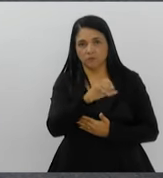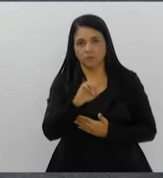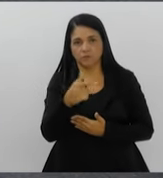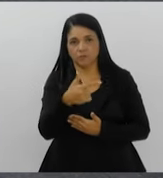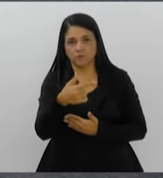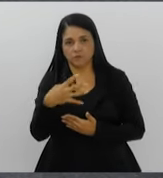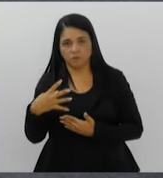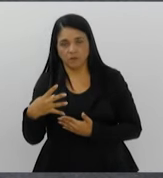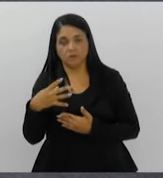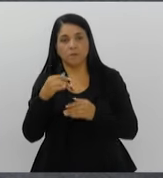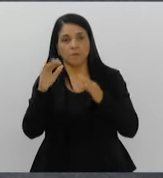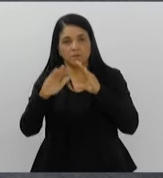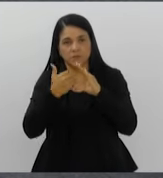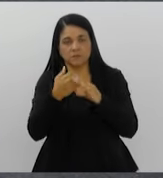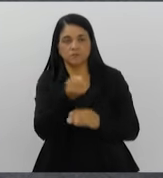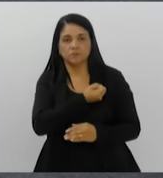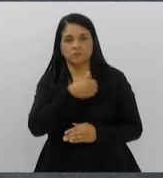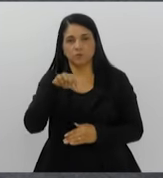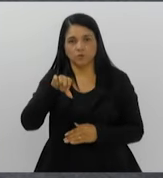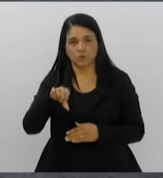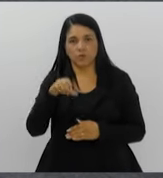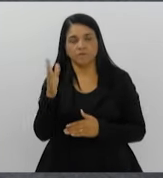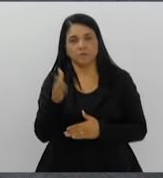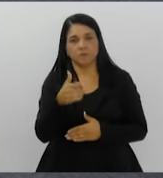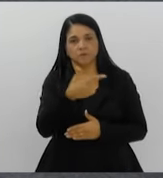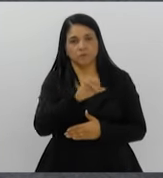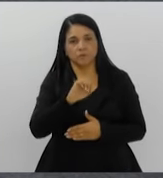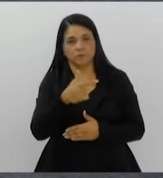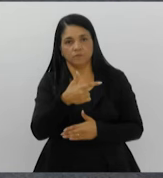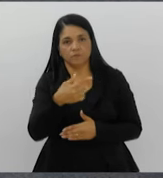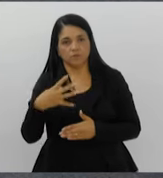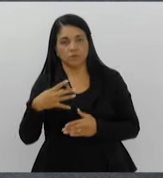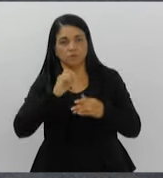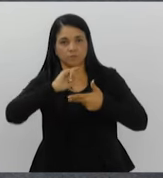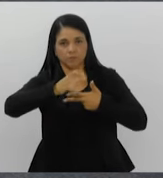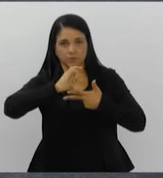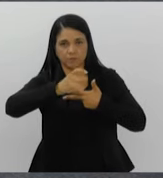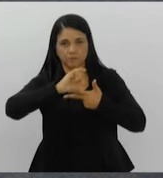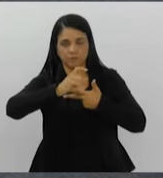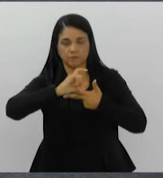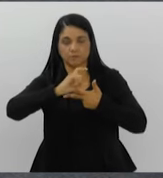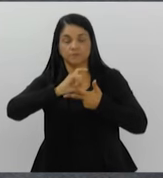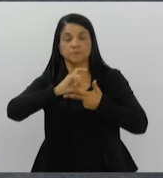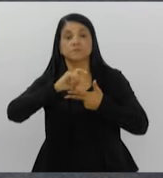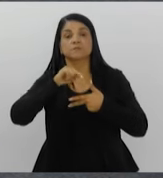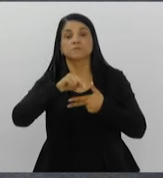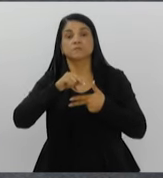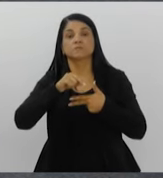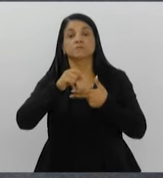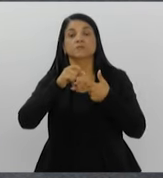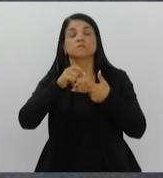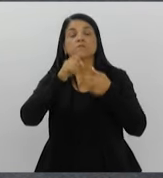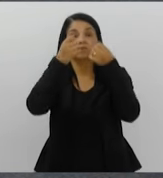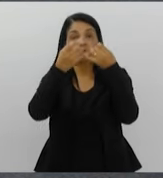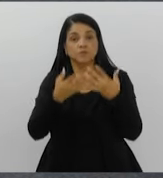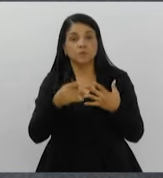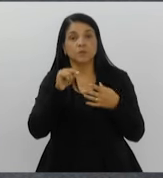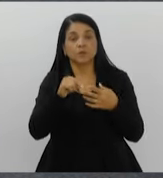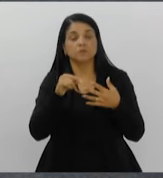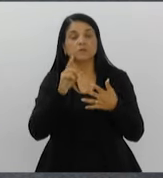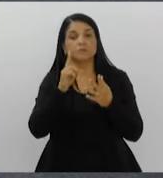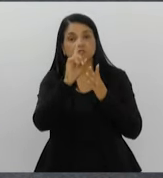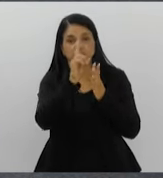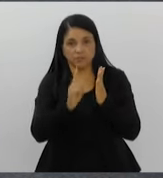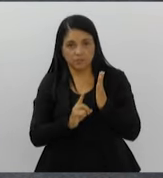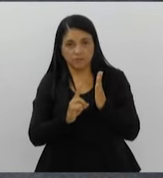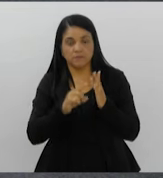2024, mensagem número 9 de 24, do Poder Executivo, que dispõe sobre as